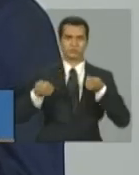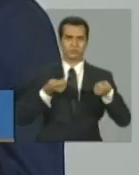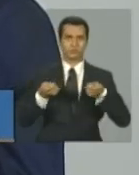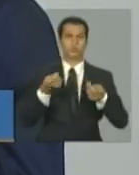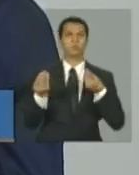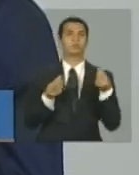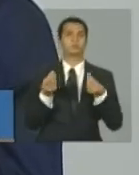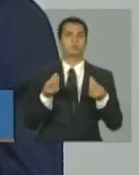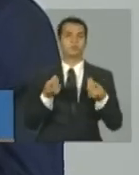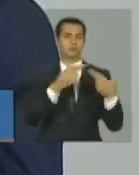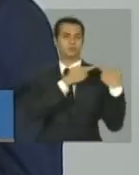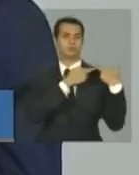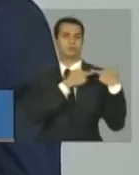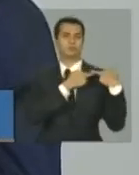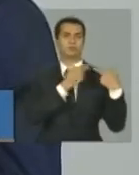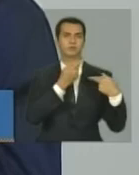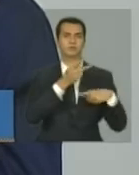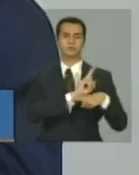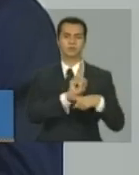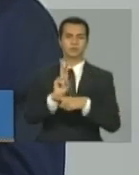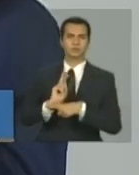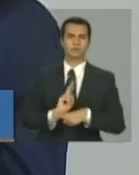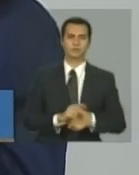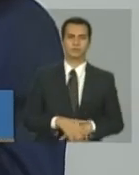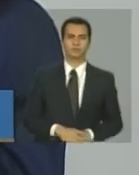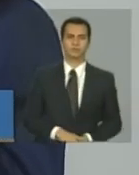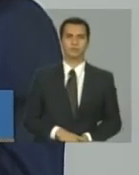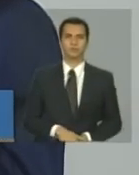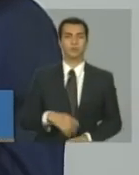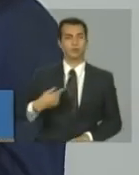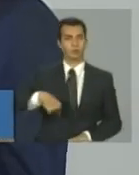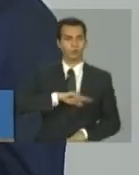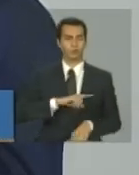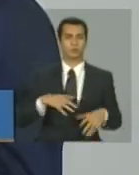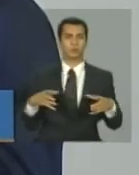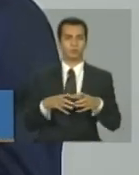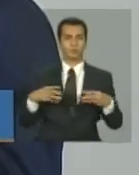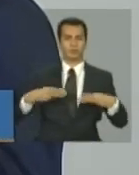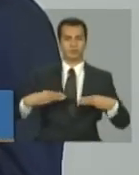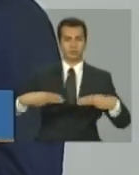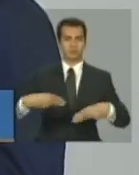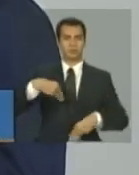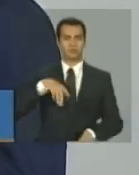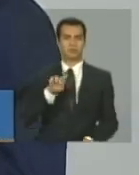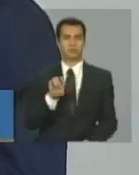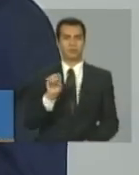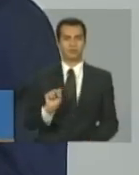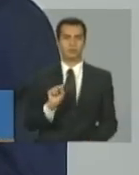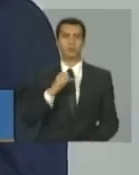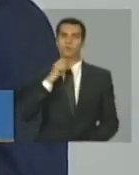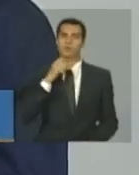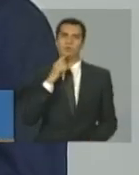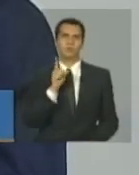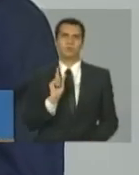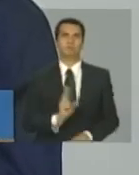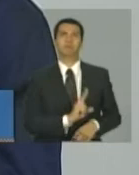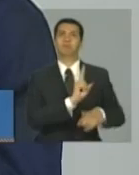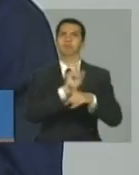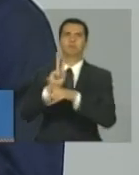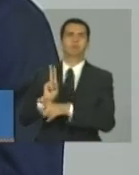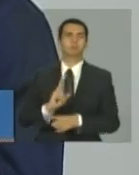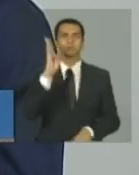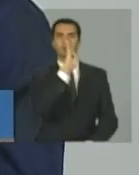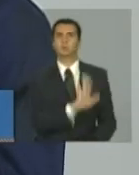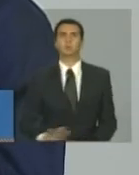o MDS consegue fazer essa apuração de maneira isolada né considerando os 5.565 municípios